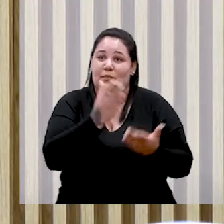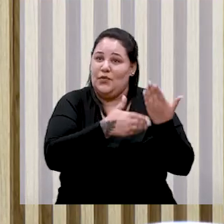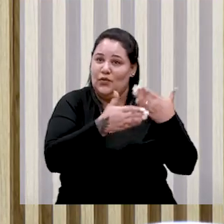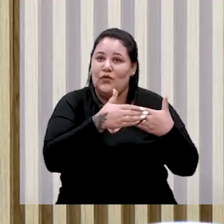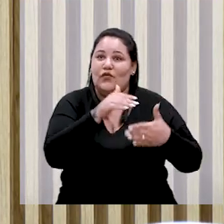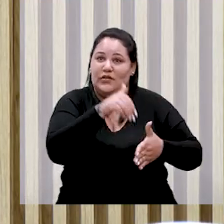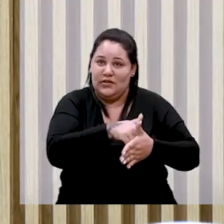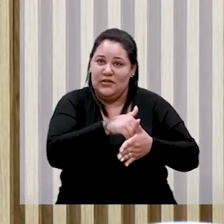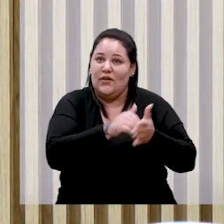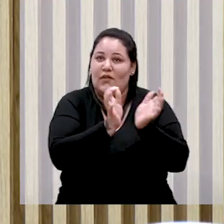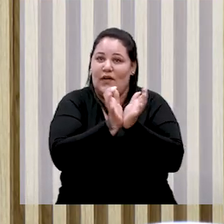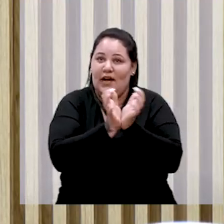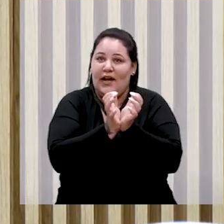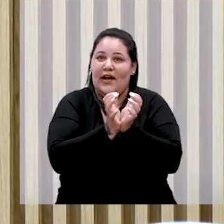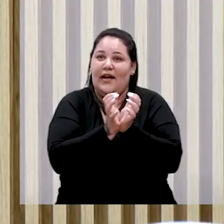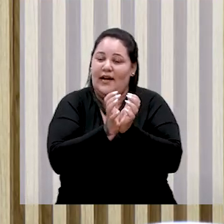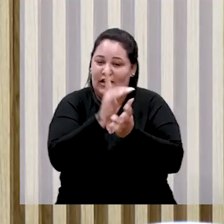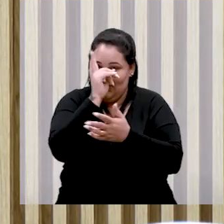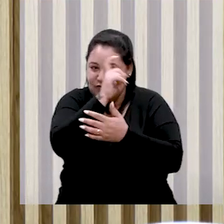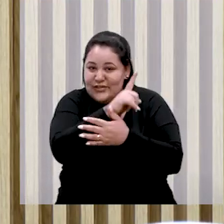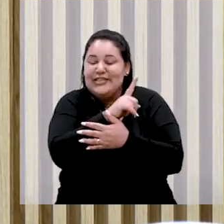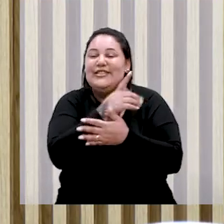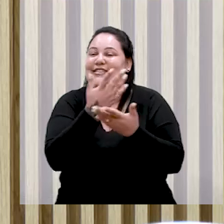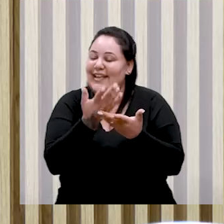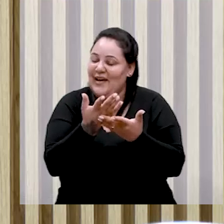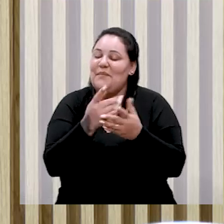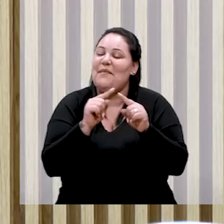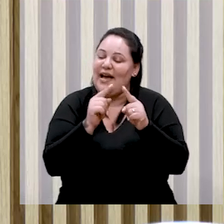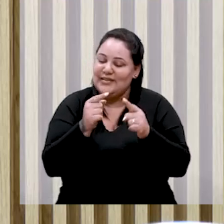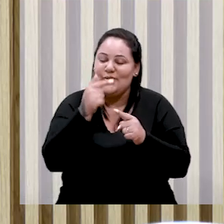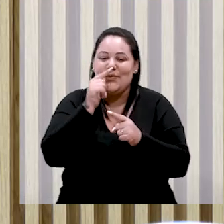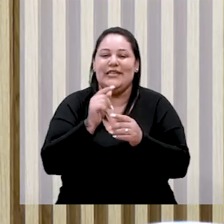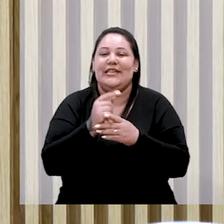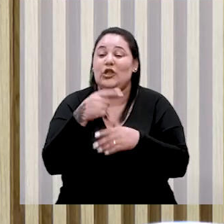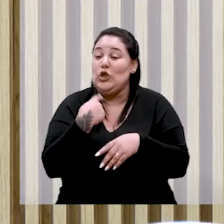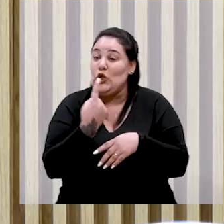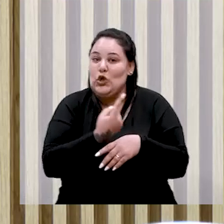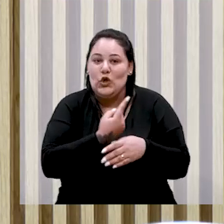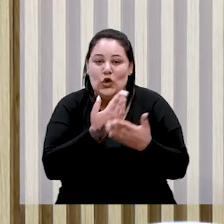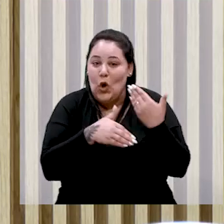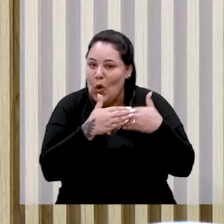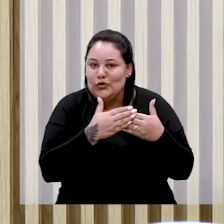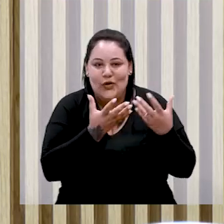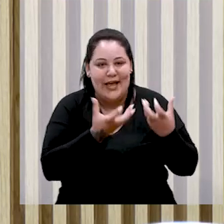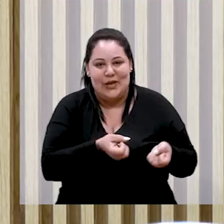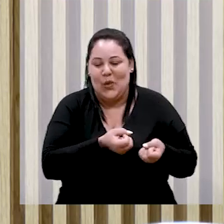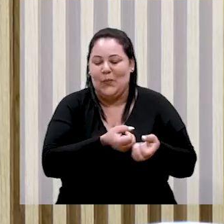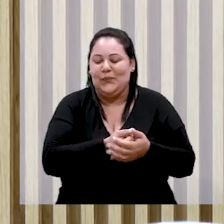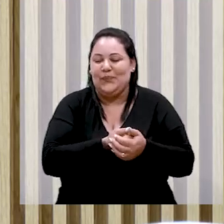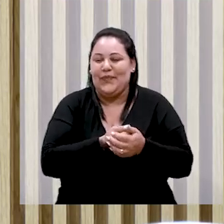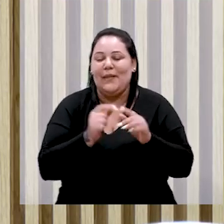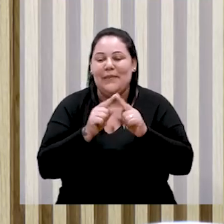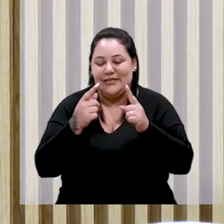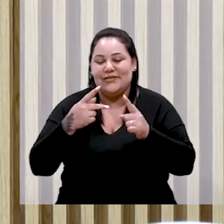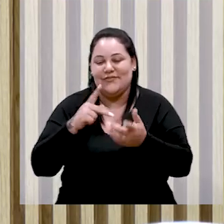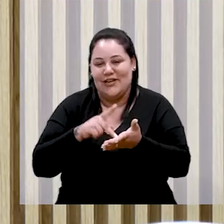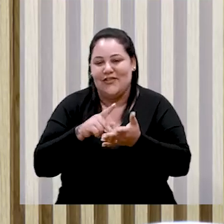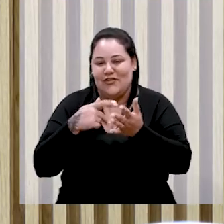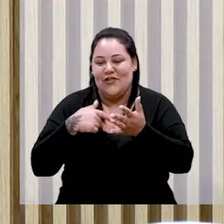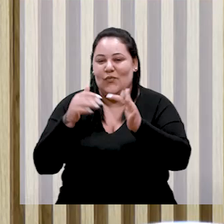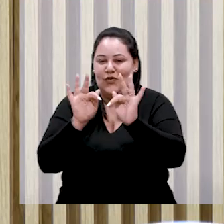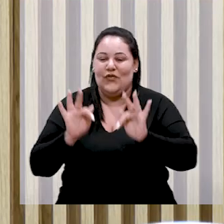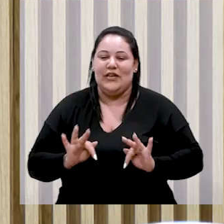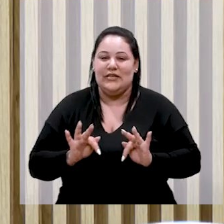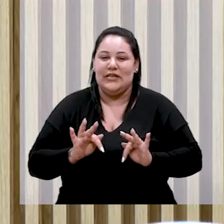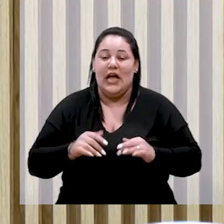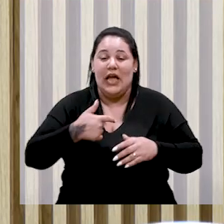os colegas. Olha que legal. Difícil uma unanimidade, mas a gente fica feliz, só para reforçar. Mas eu fico muito, muito contente,